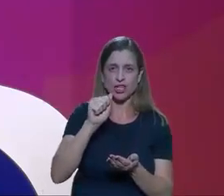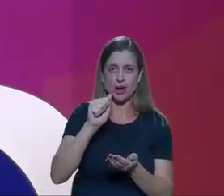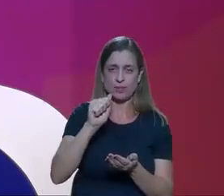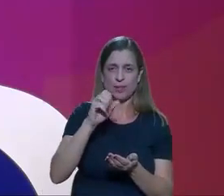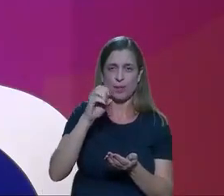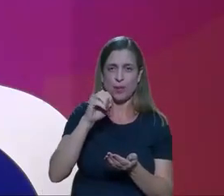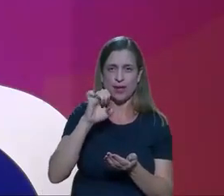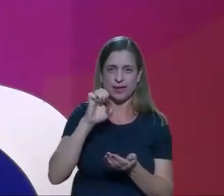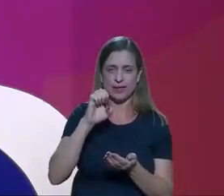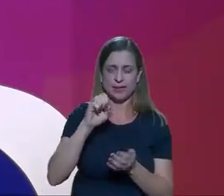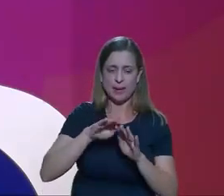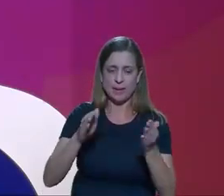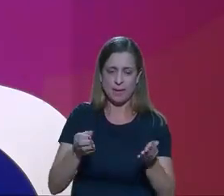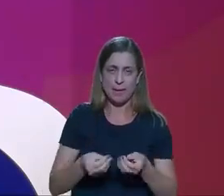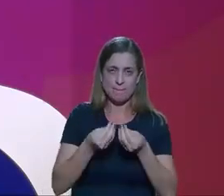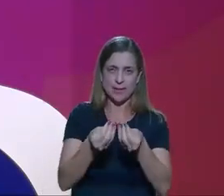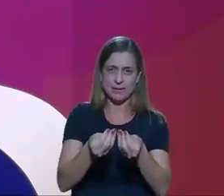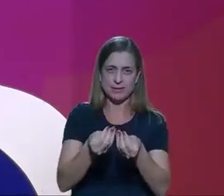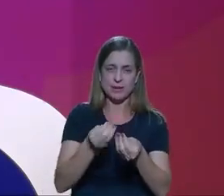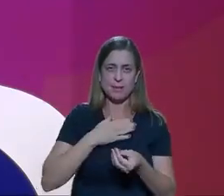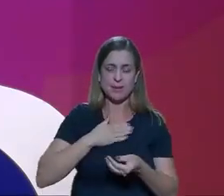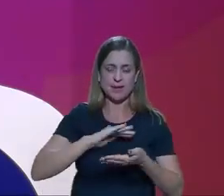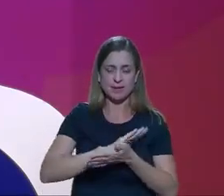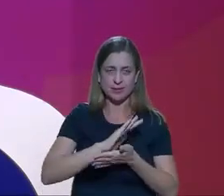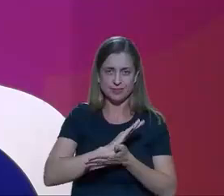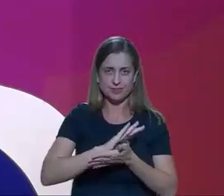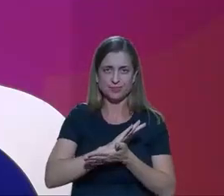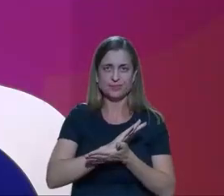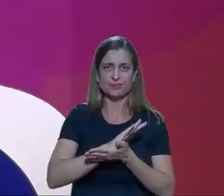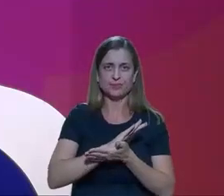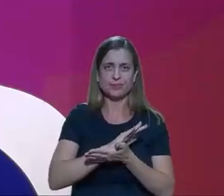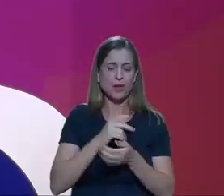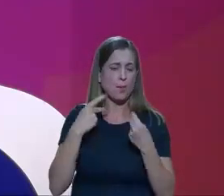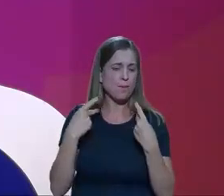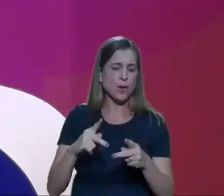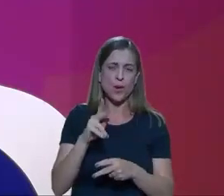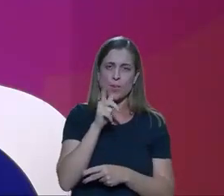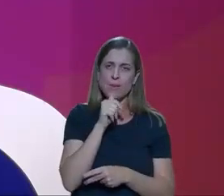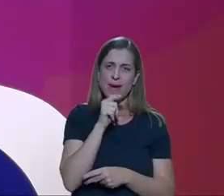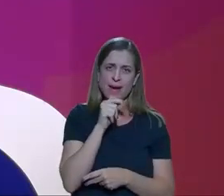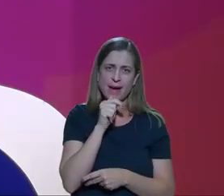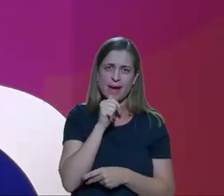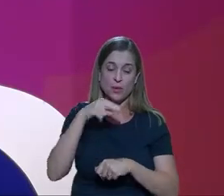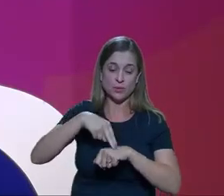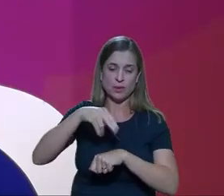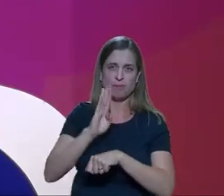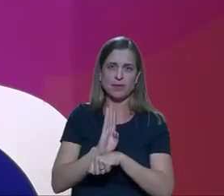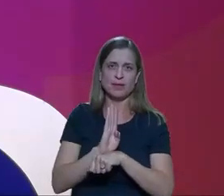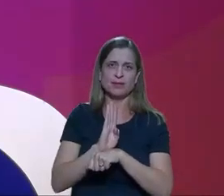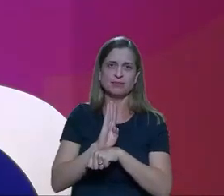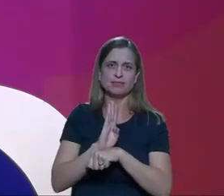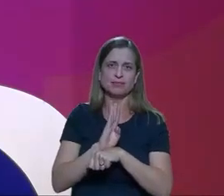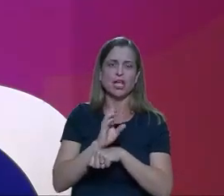Rica Araxá, minha Araxá, terra das águas, do Nióbio,